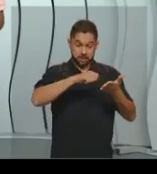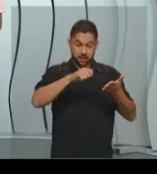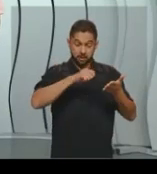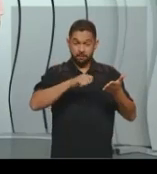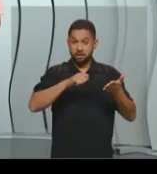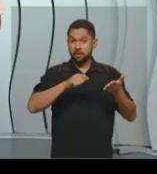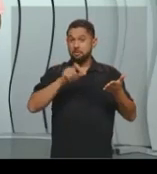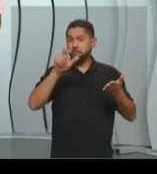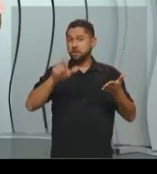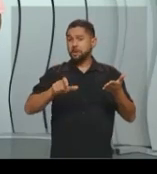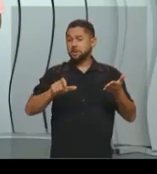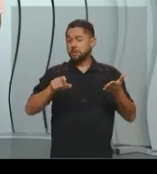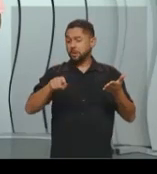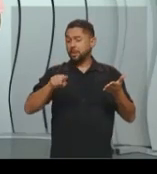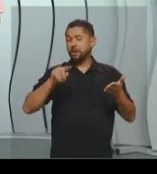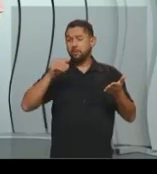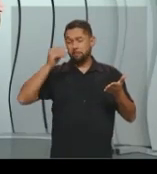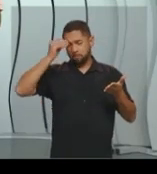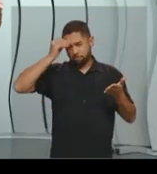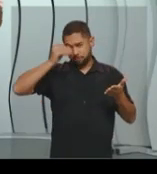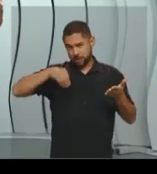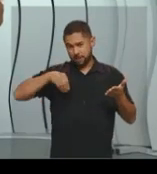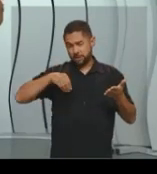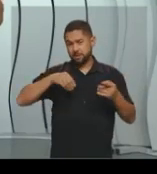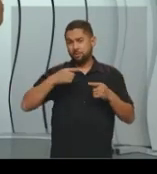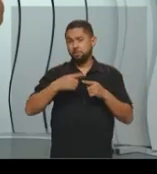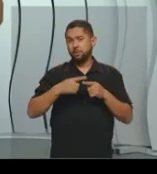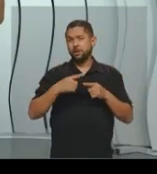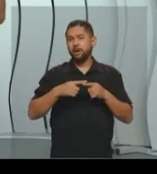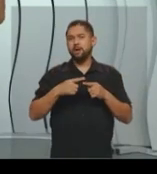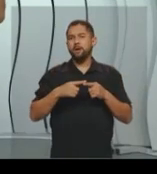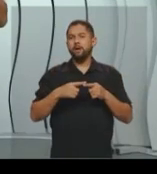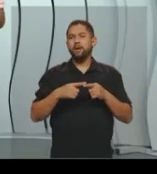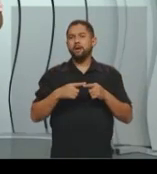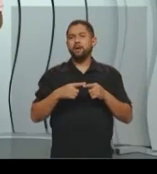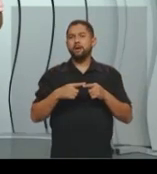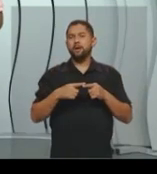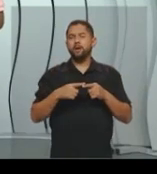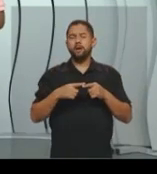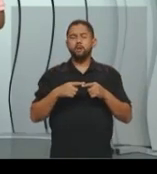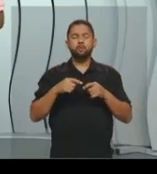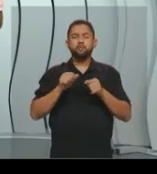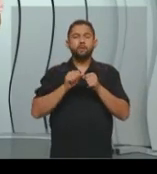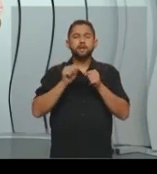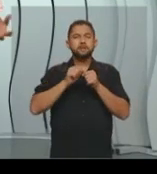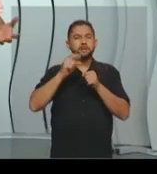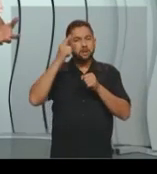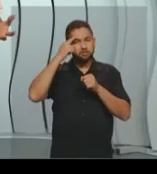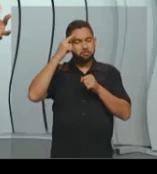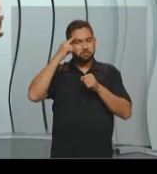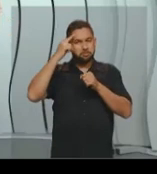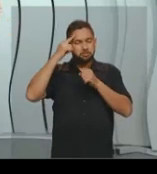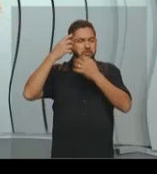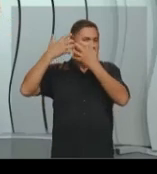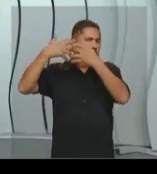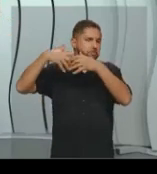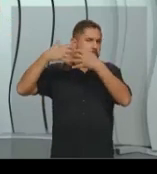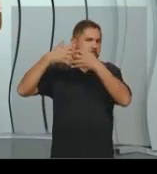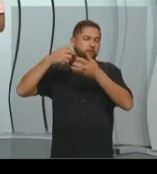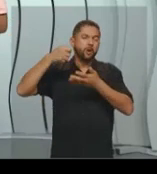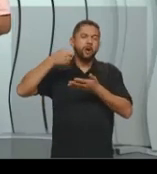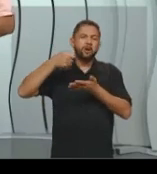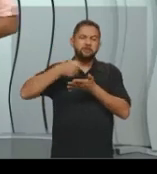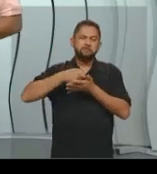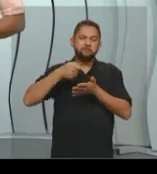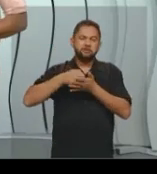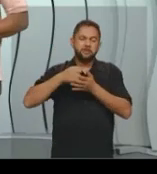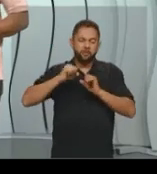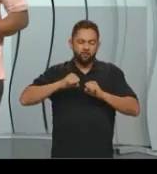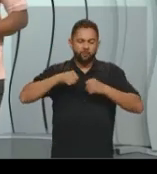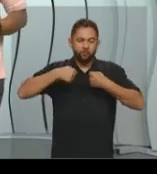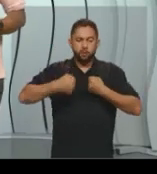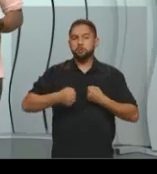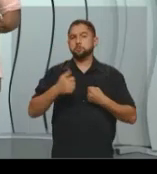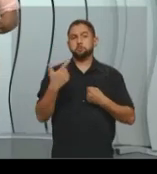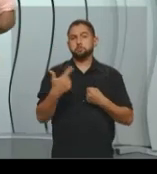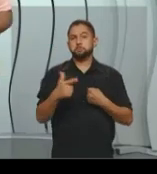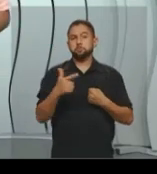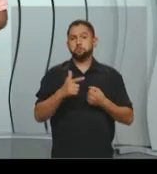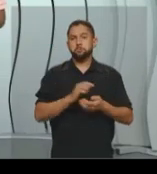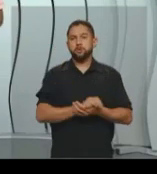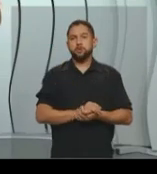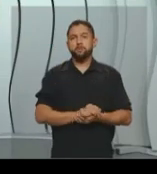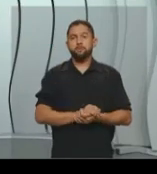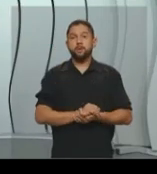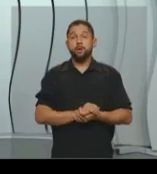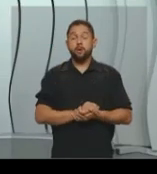humano preguiçoso, porque ele não precisava forçar a memória, já que estava escrito, por exemplo. Por isso, e por